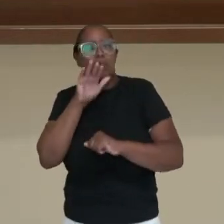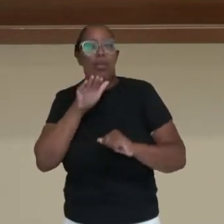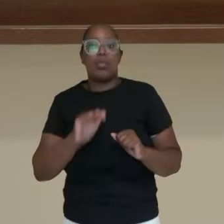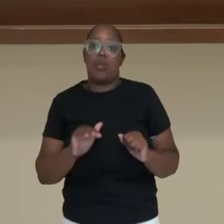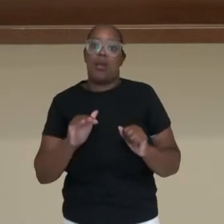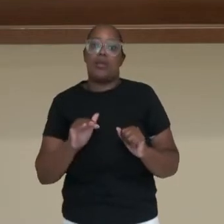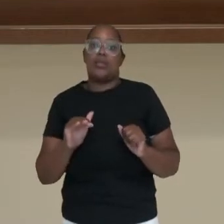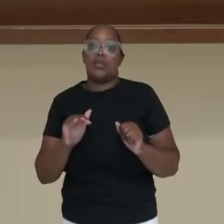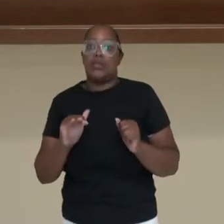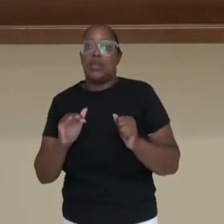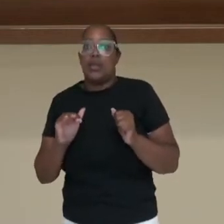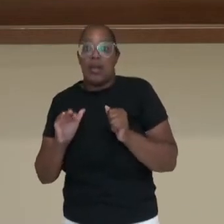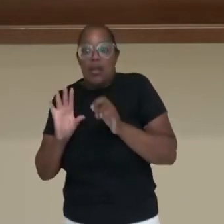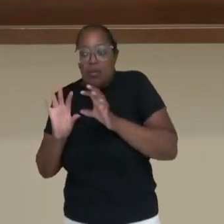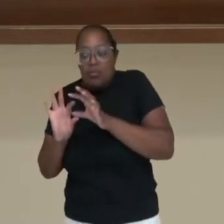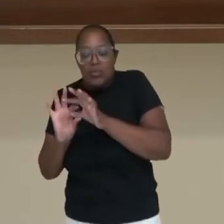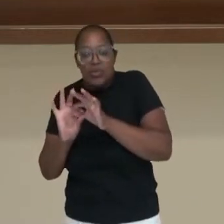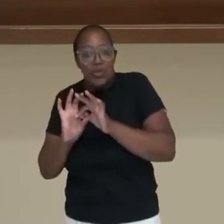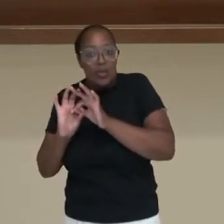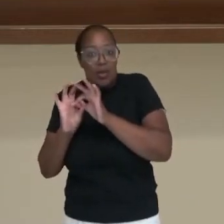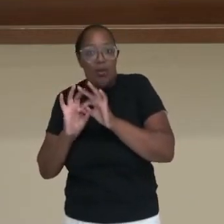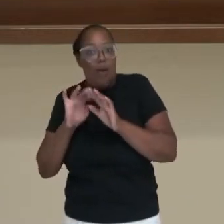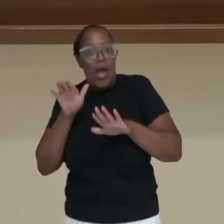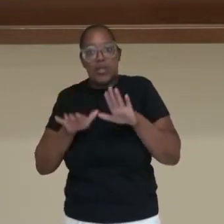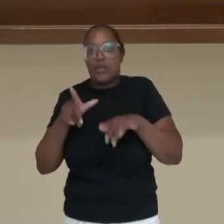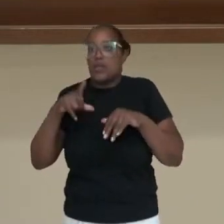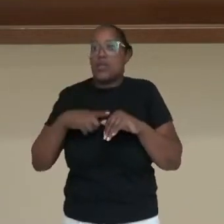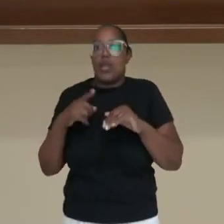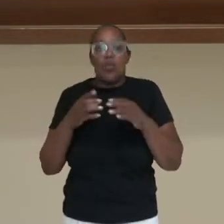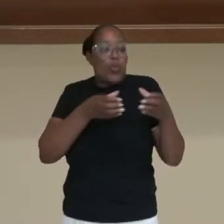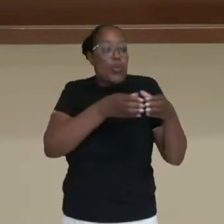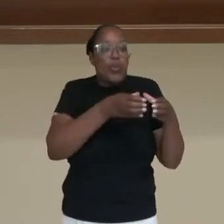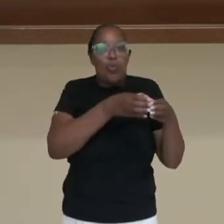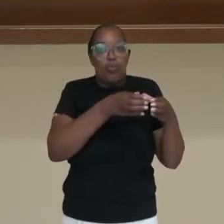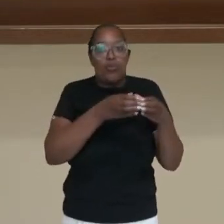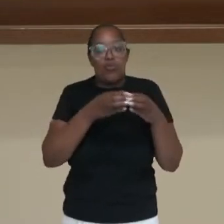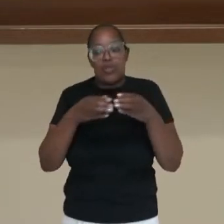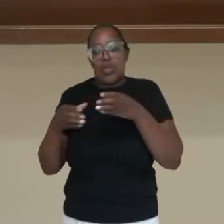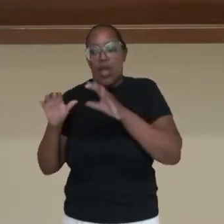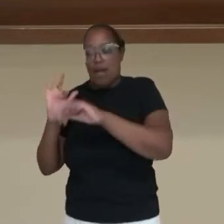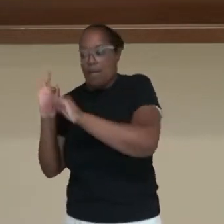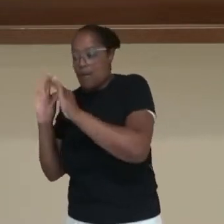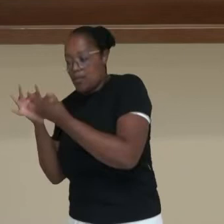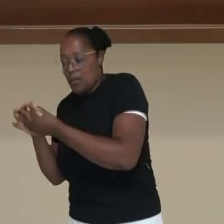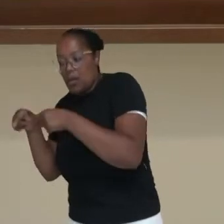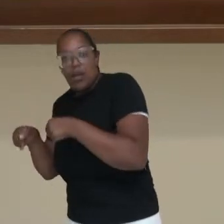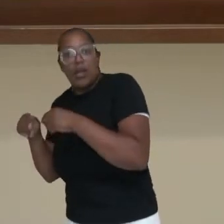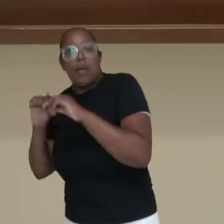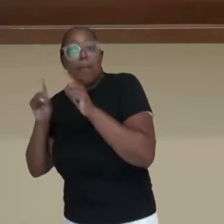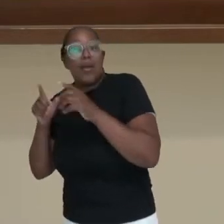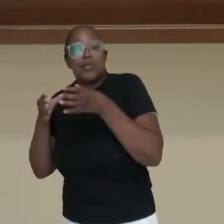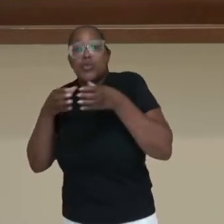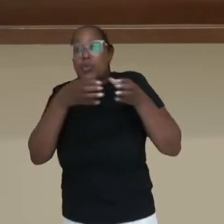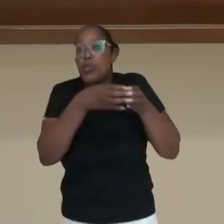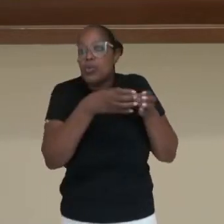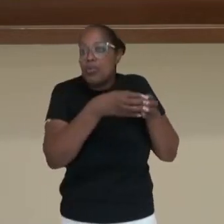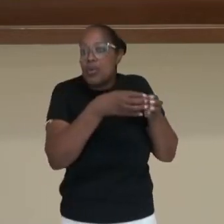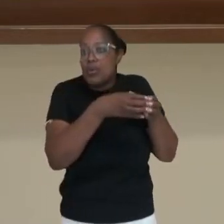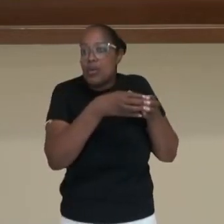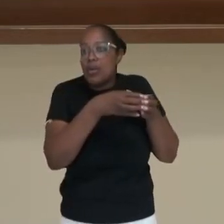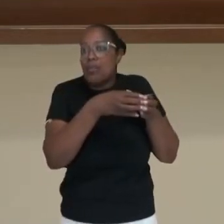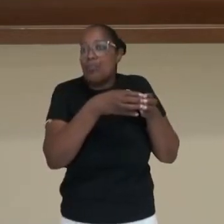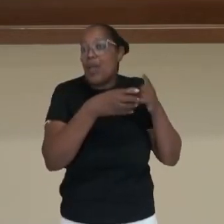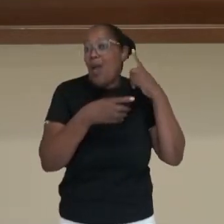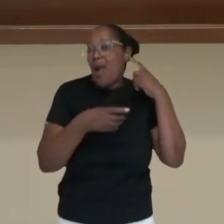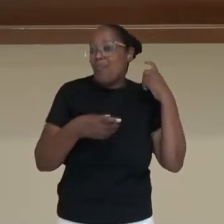de repente ver outra pessoa com um som muito alto, ou falando, gritando, aquilo incomoda, né? E às vezes alguém pode falar assim, pô, a gente